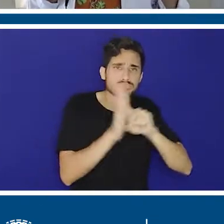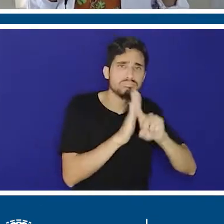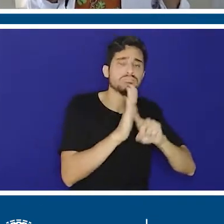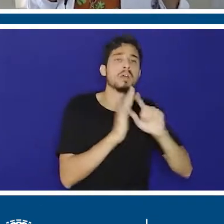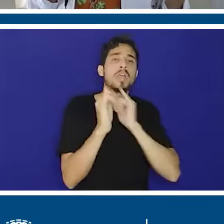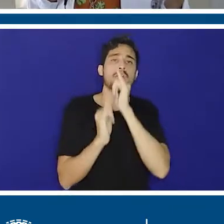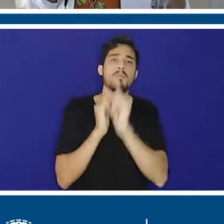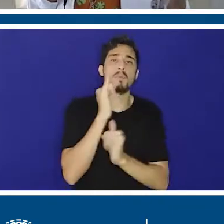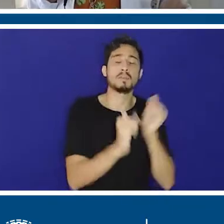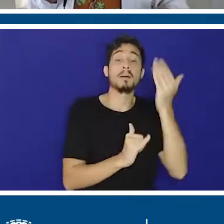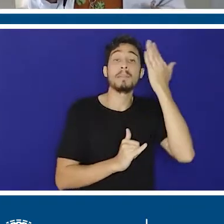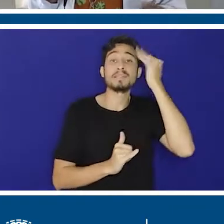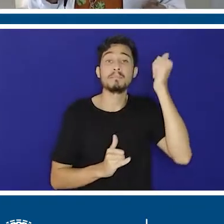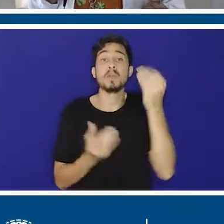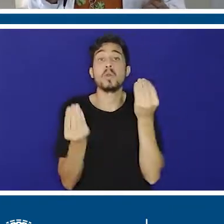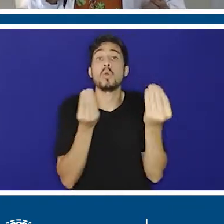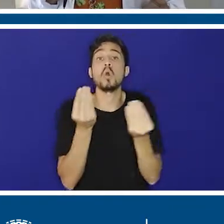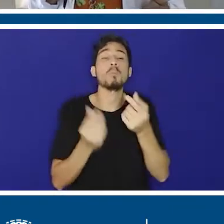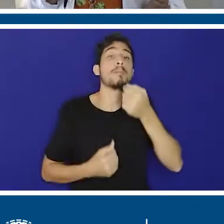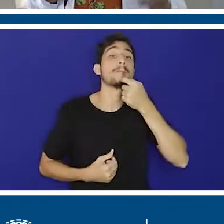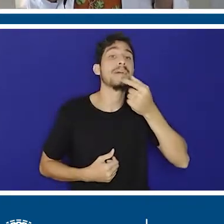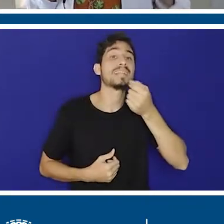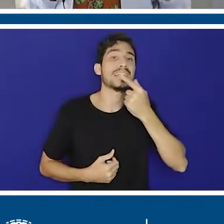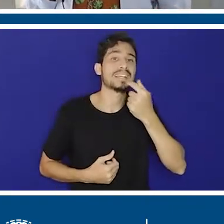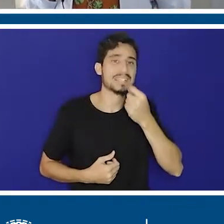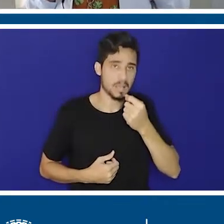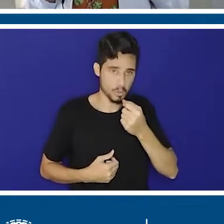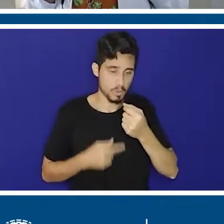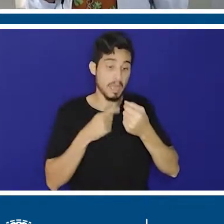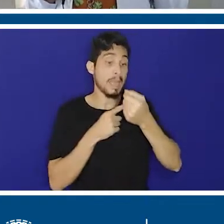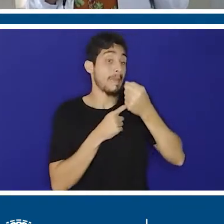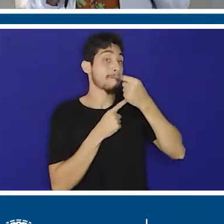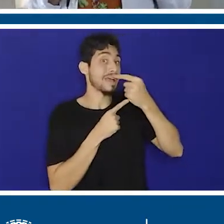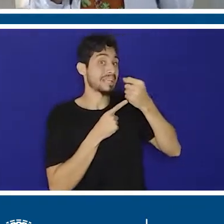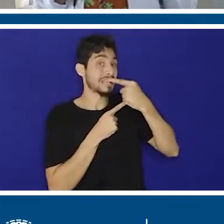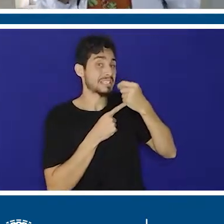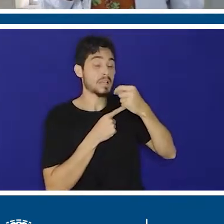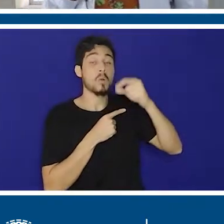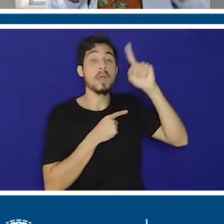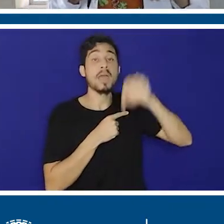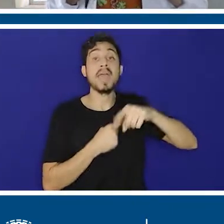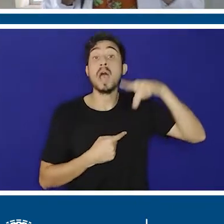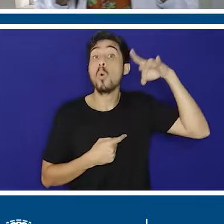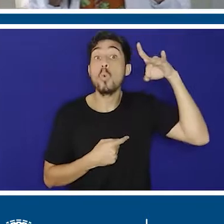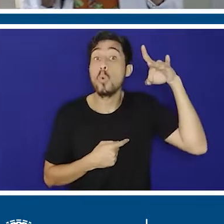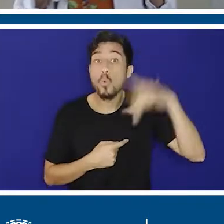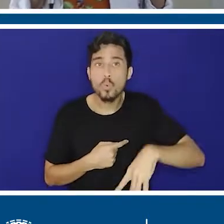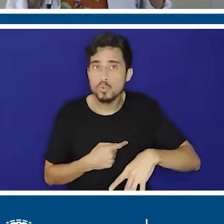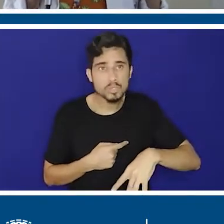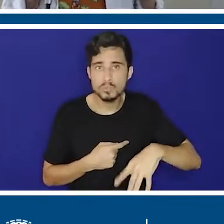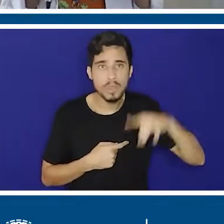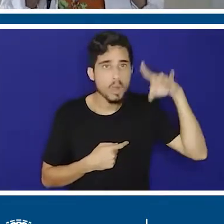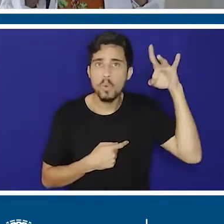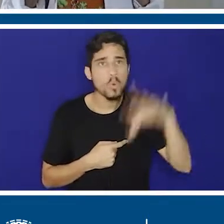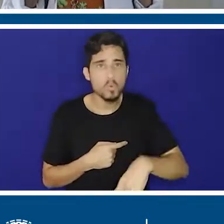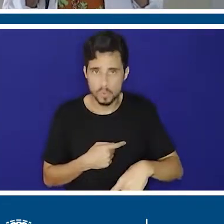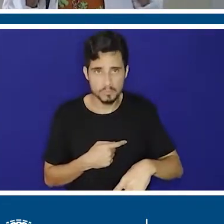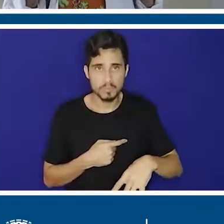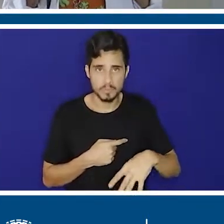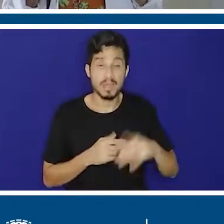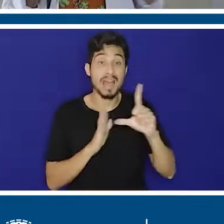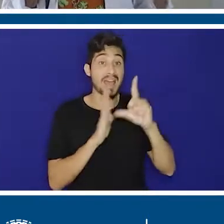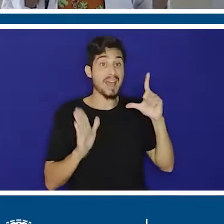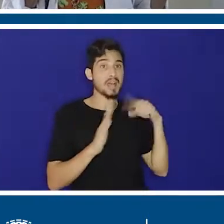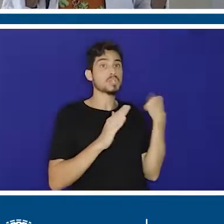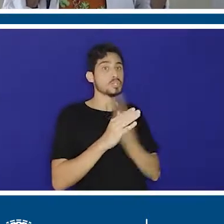na maioria das vezes, o último recurso, exceto no caso das convulsões. Aí não tem jeito. Epilepsia